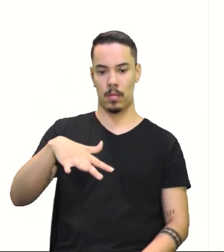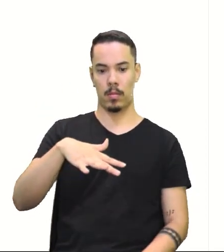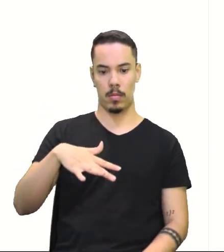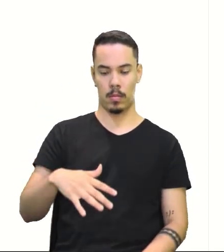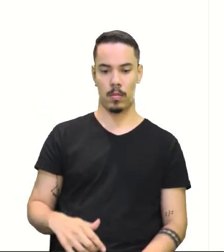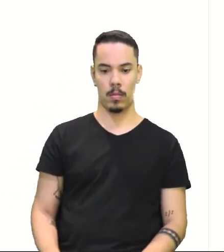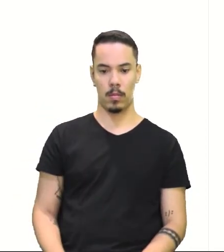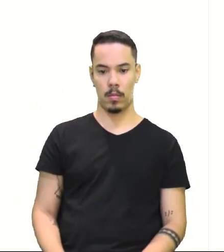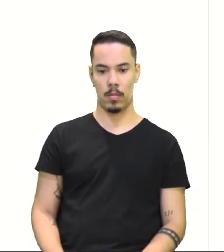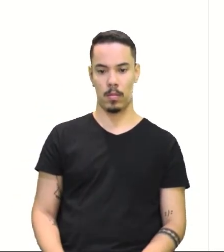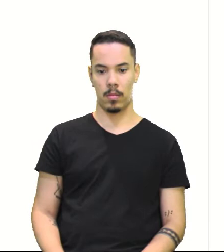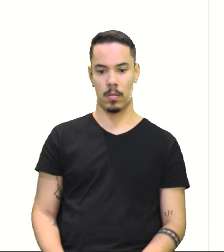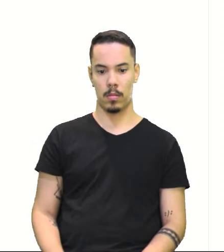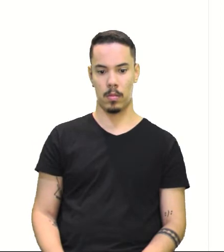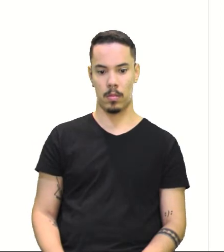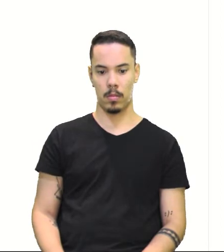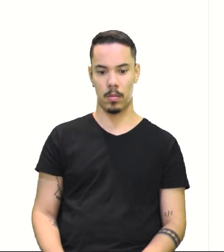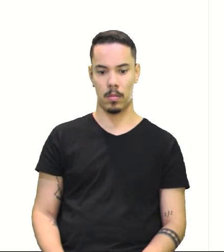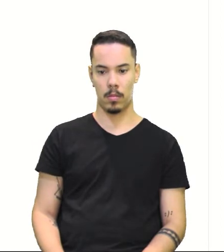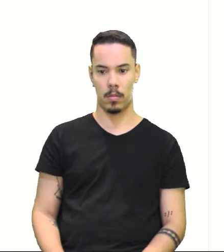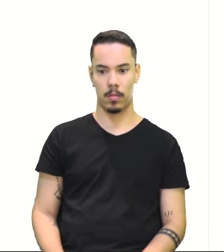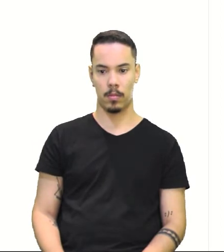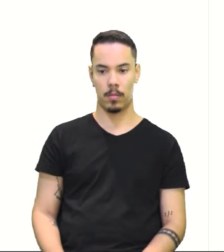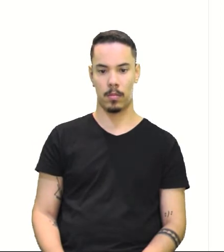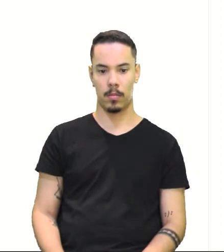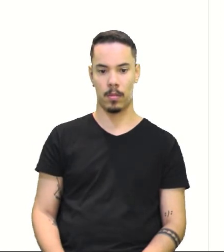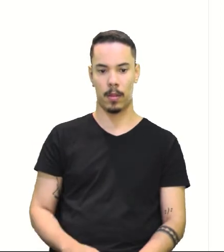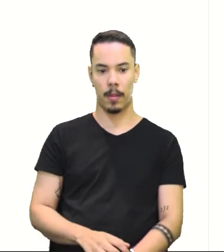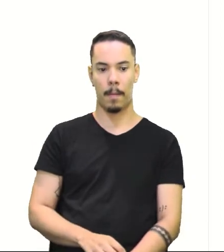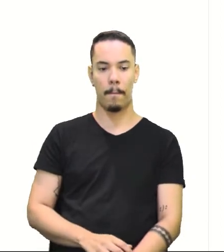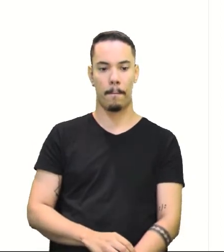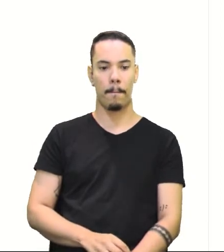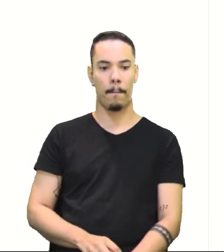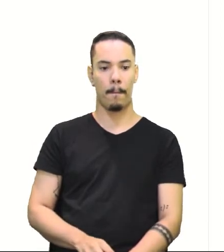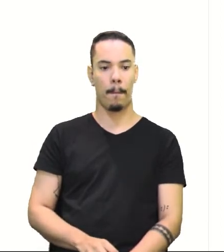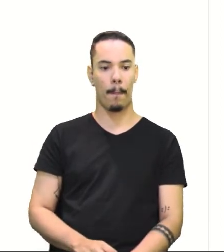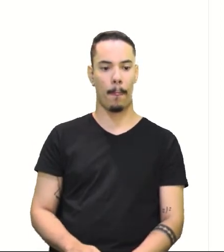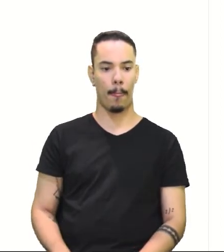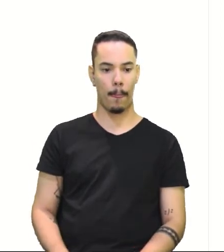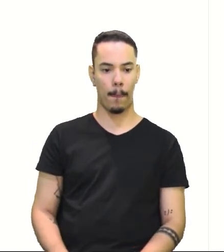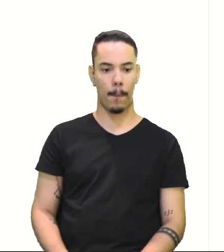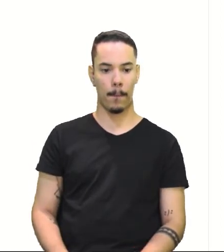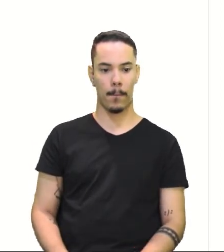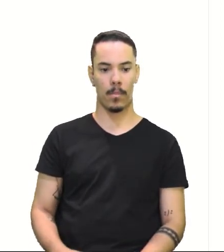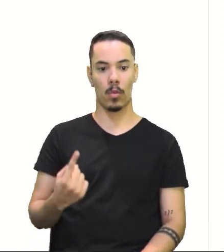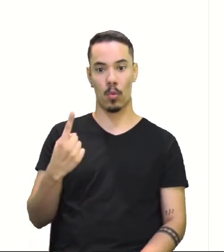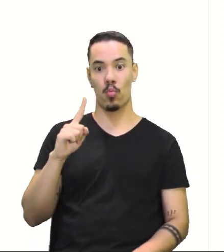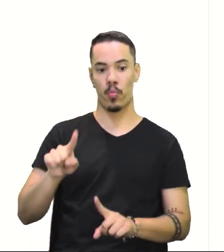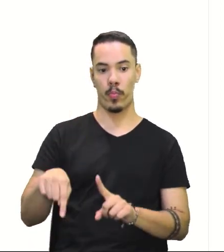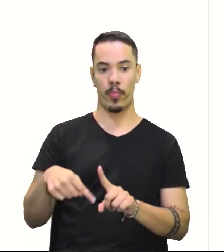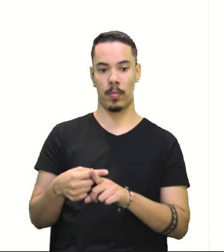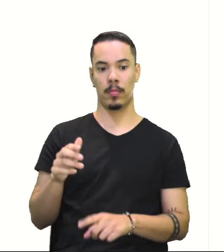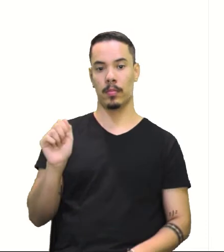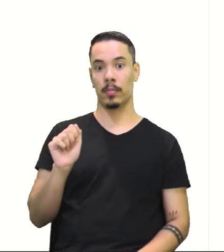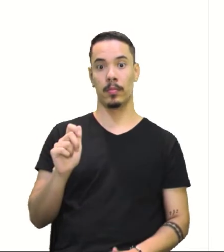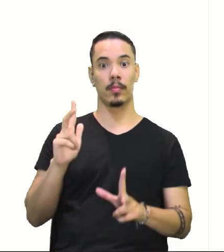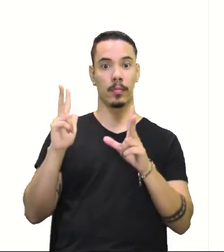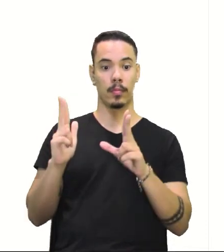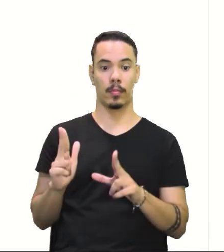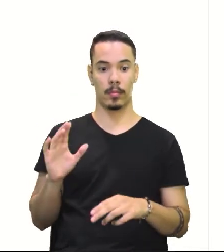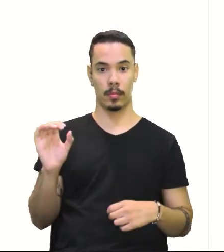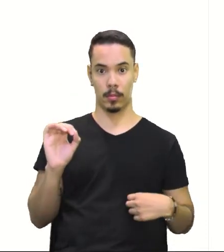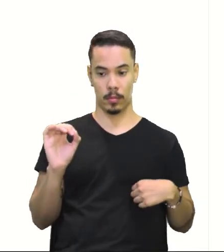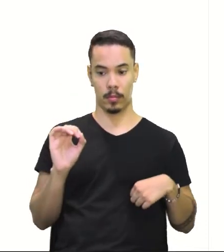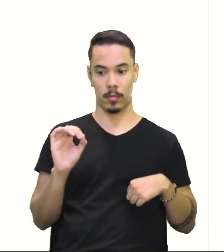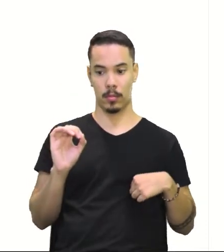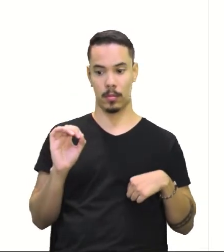mais A aqui pro cantinho, que aí dá tudo certo. Então, vamos lá, a gente já tinha aqui, né, que 1 mais A era igual a 0,